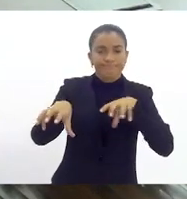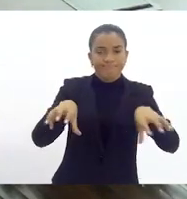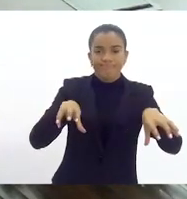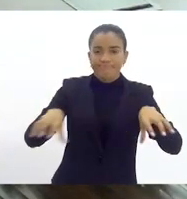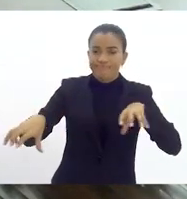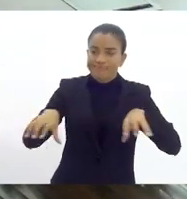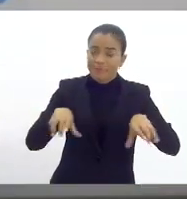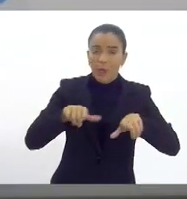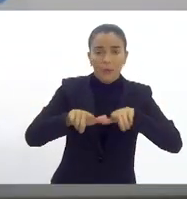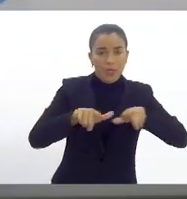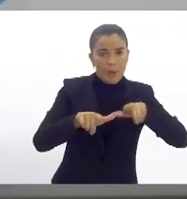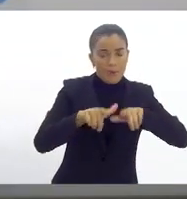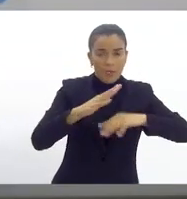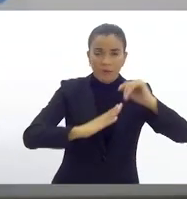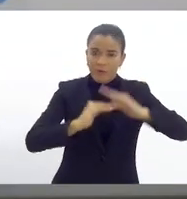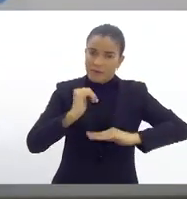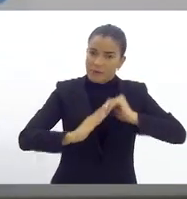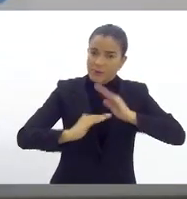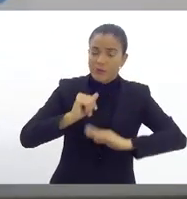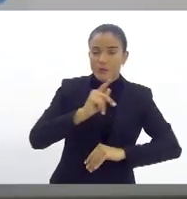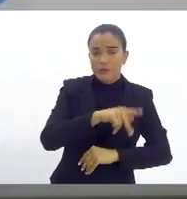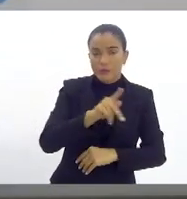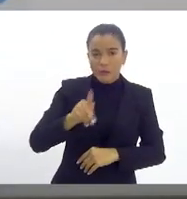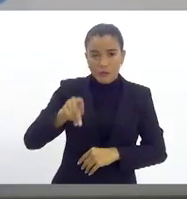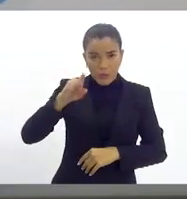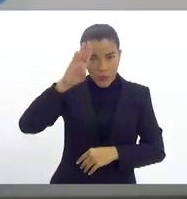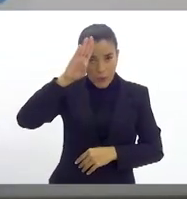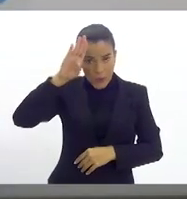para o trabalho dos profissionais docentes